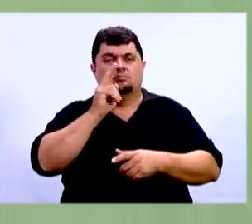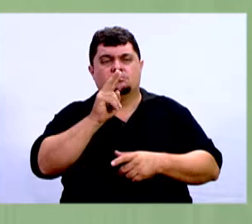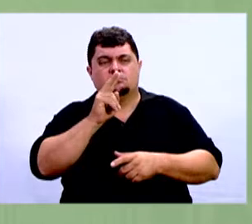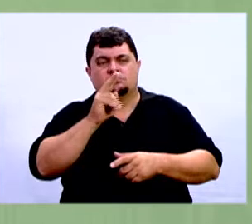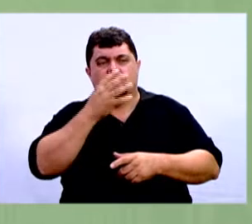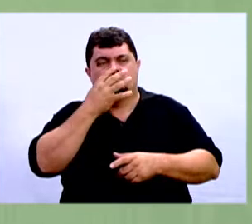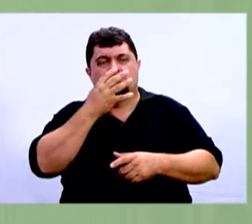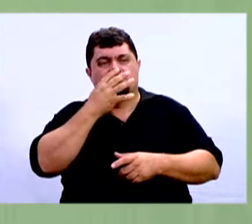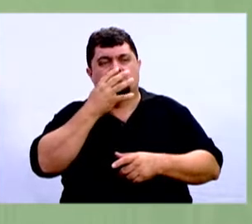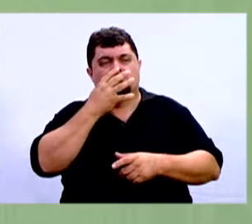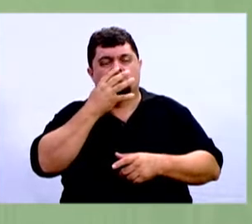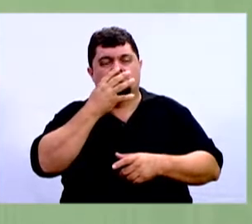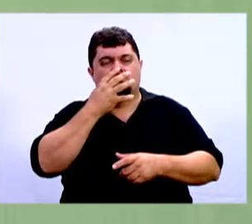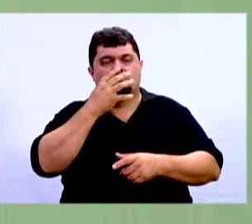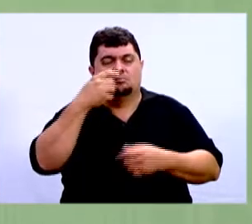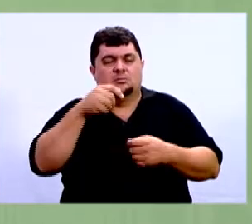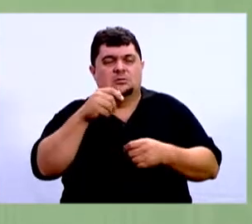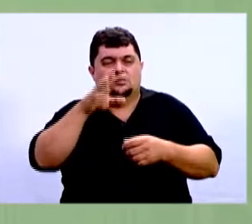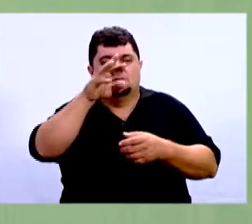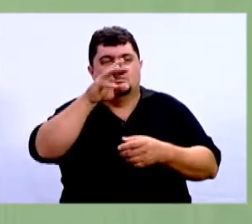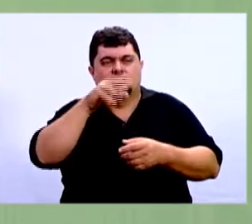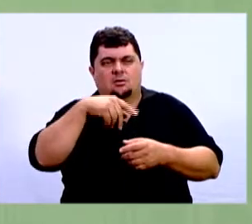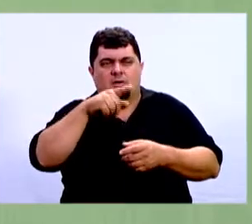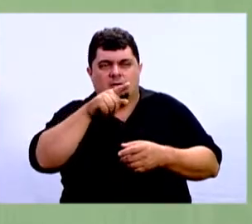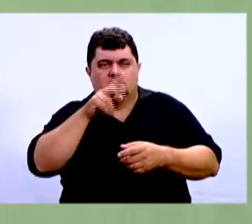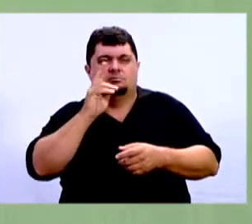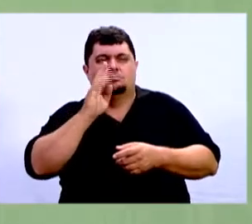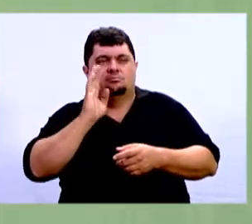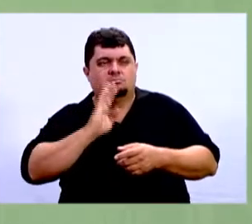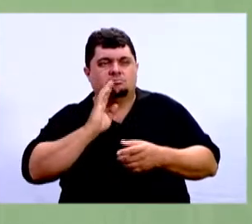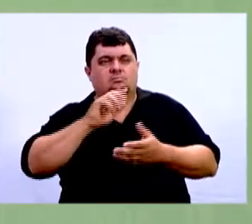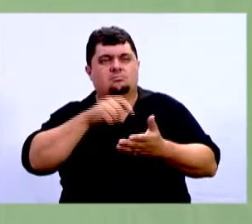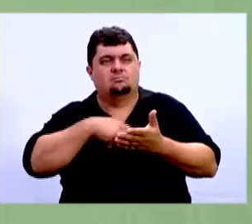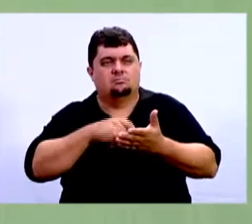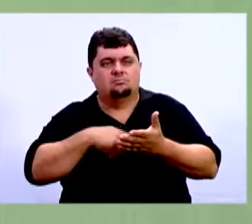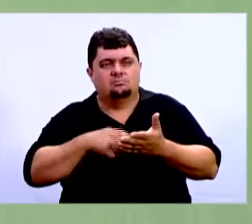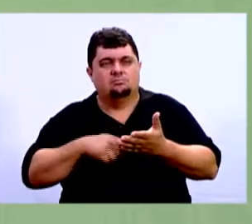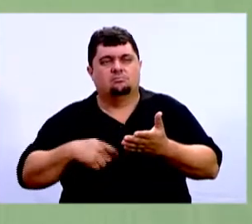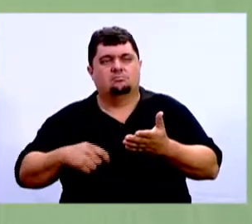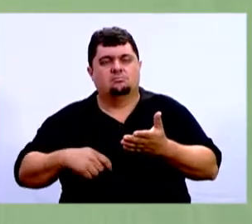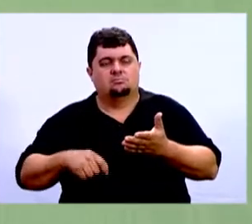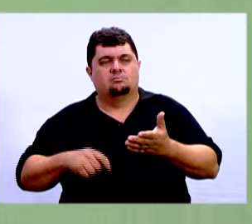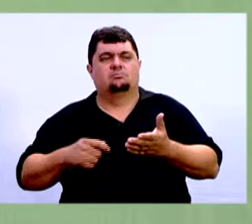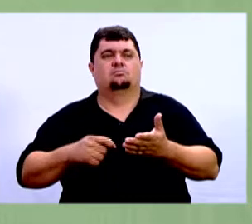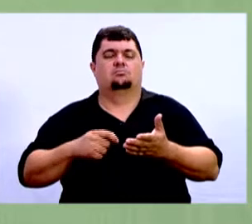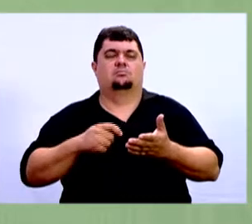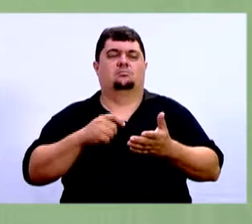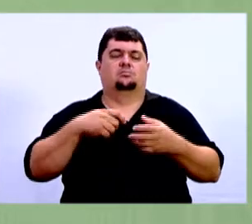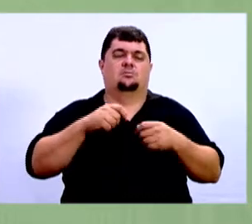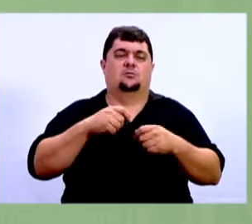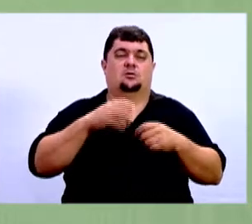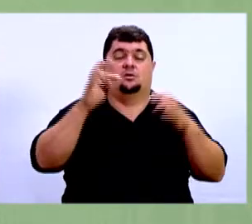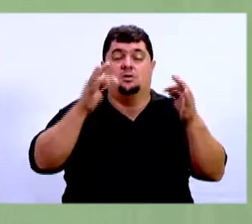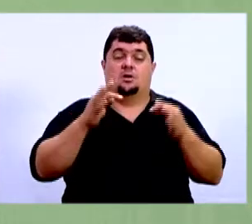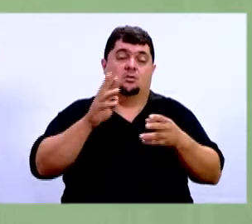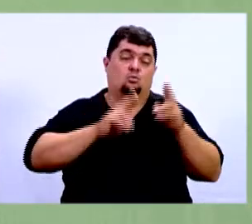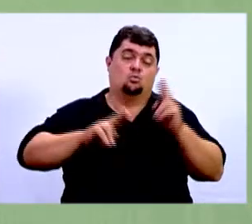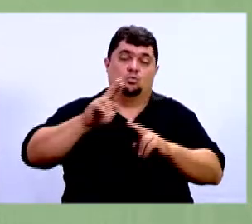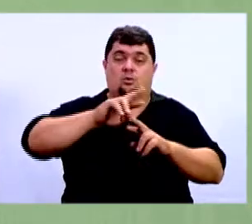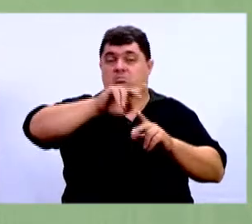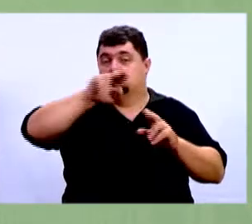acha necessário para responder aquela pergunta que você definiu. Então, dependendo da técnica, você vai